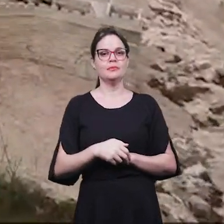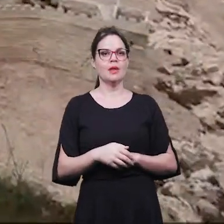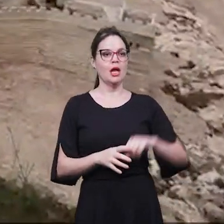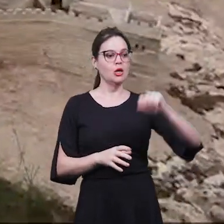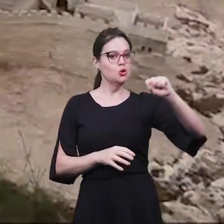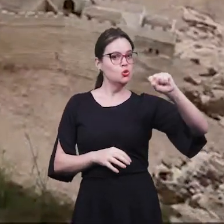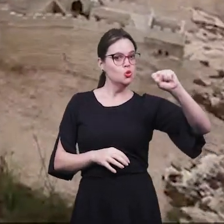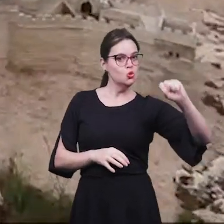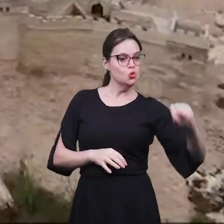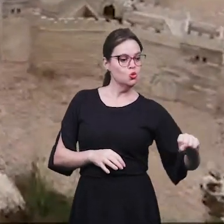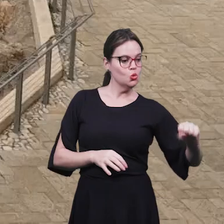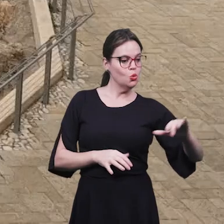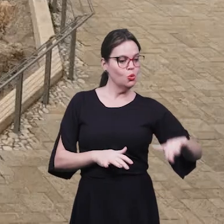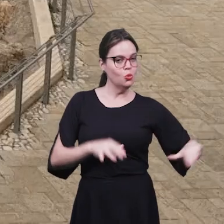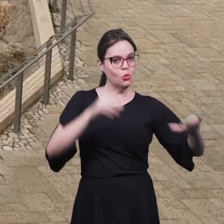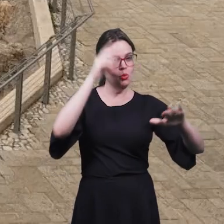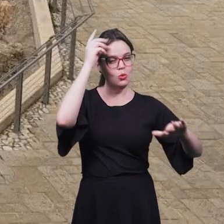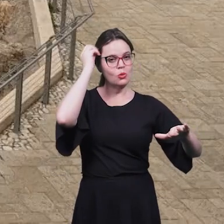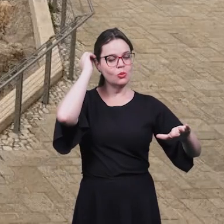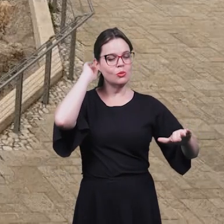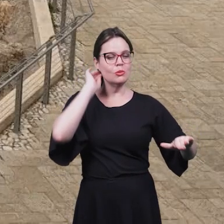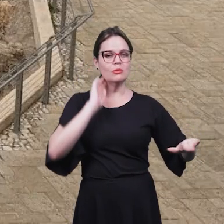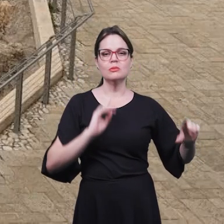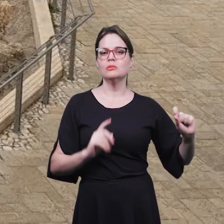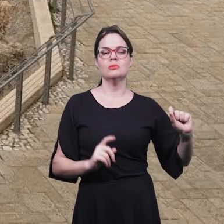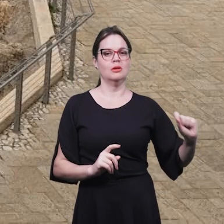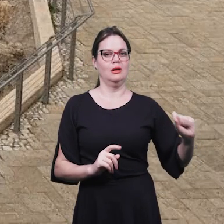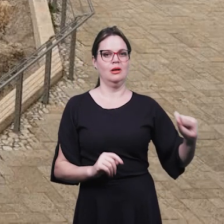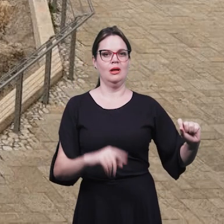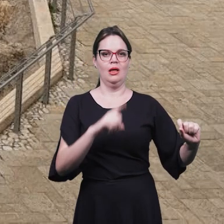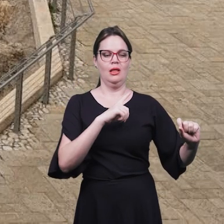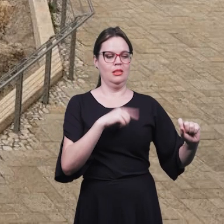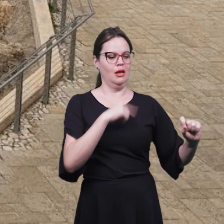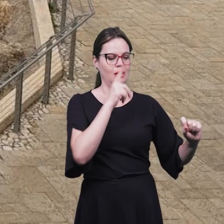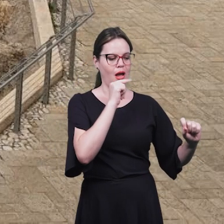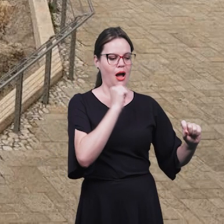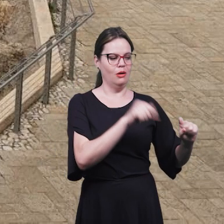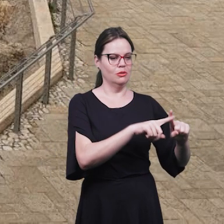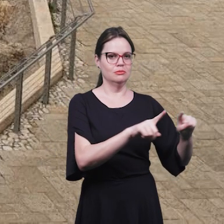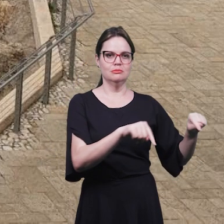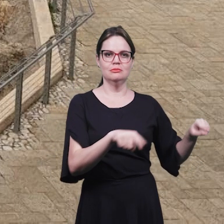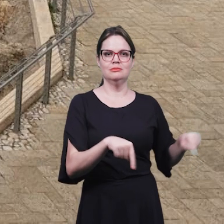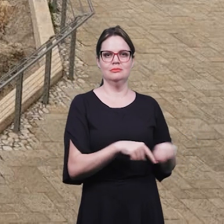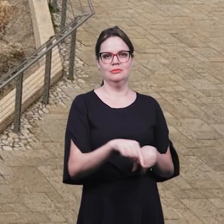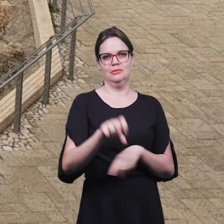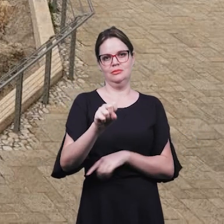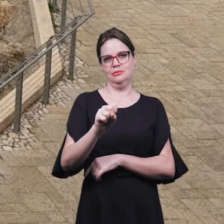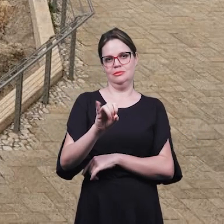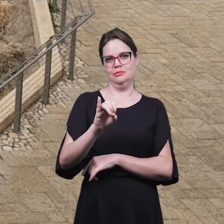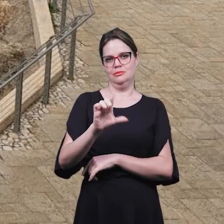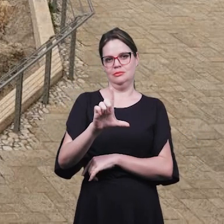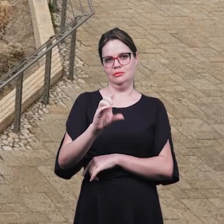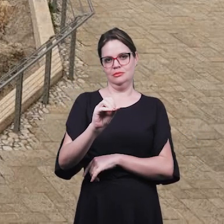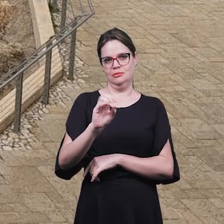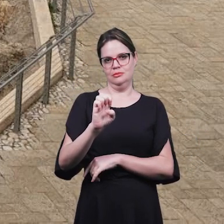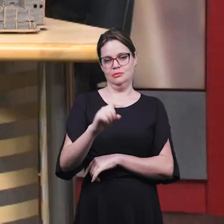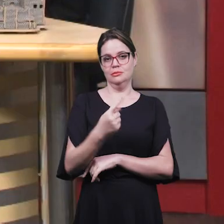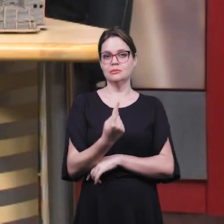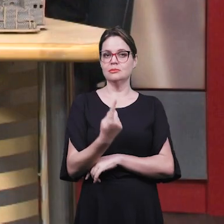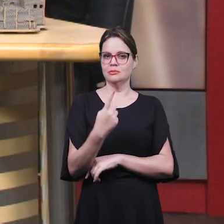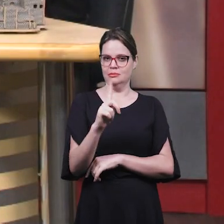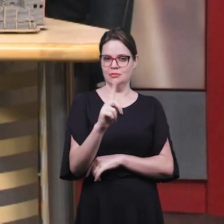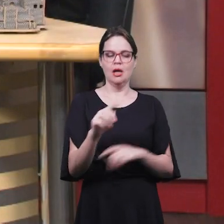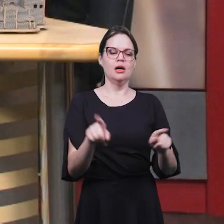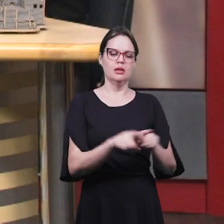do pátio do templo, está ali o tanque de Siloé. E ali tem a torre de